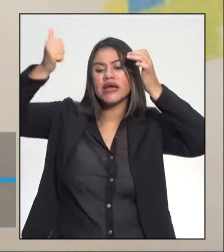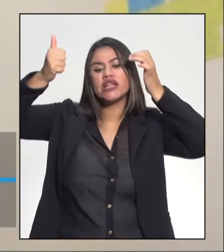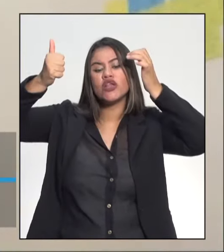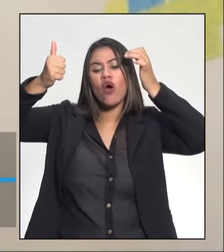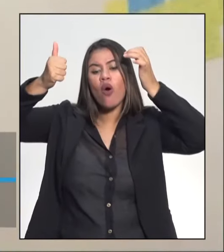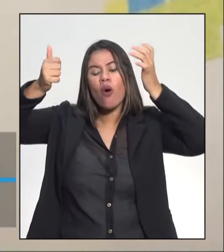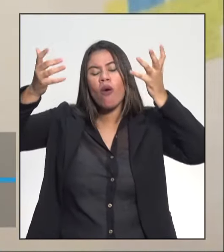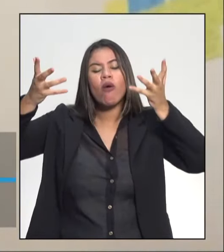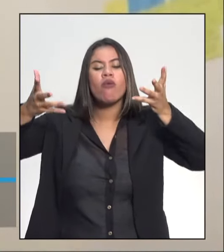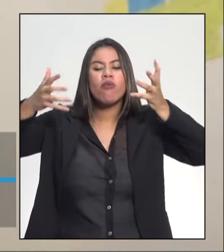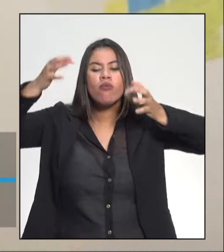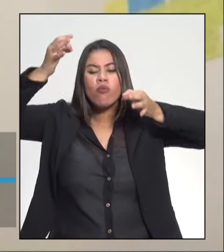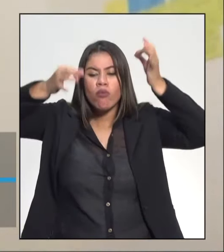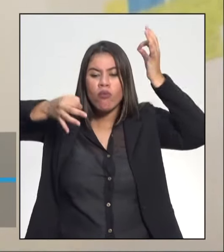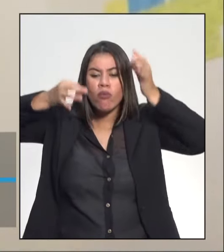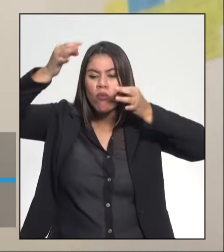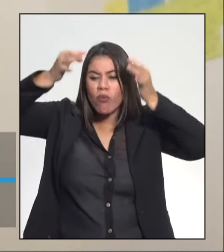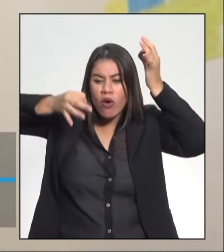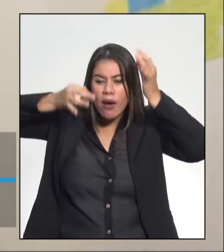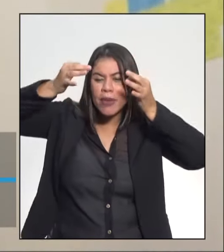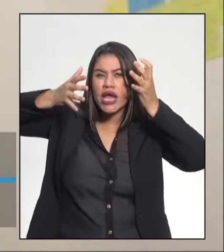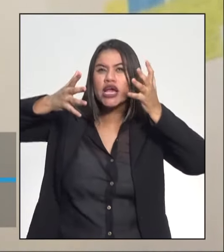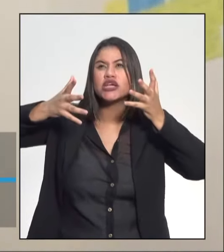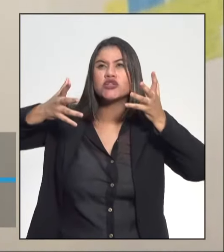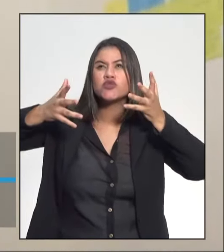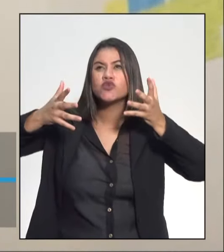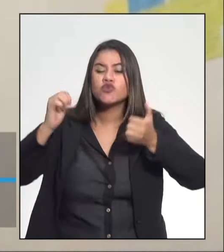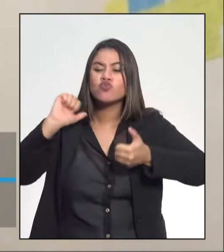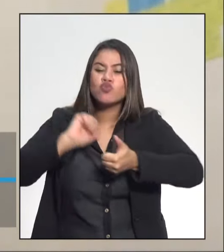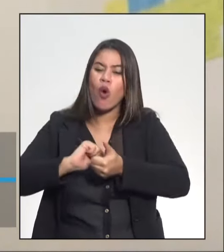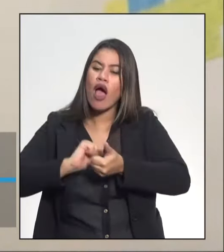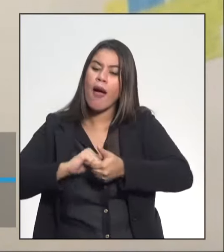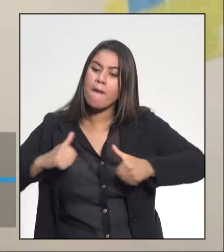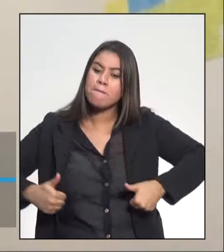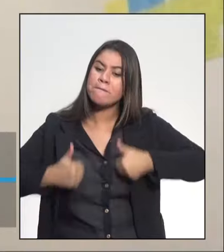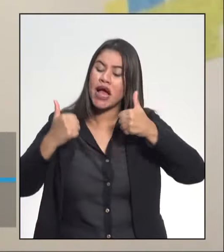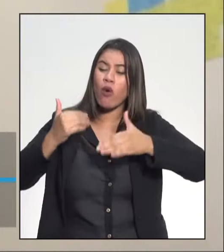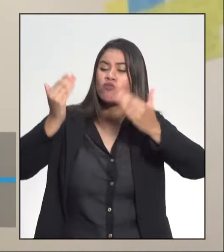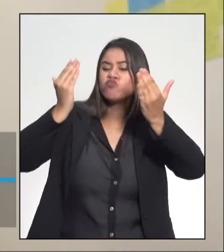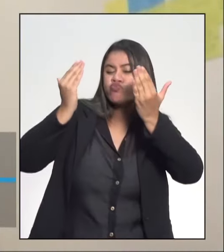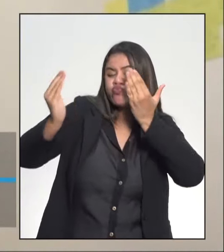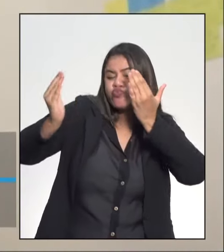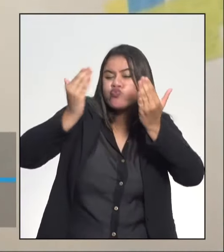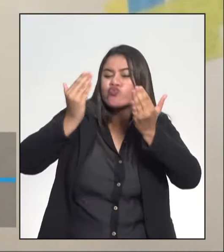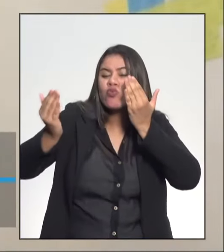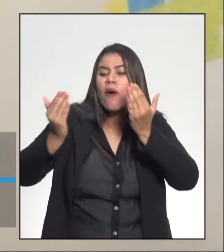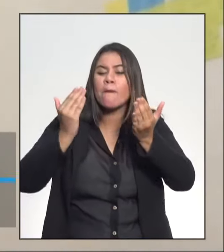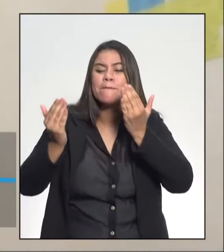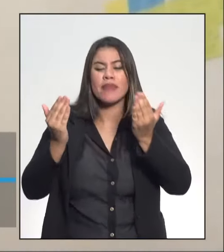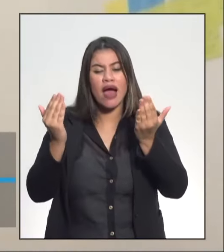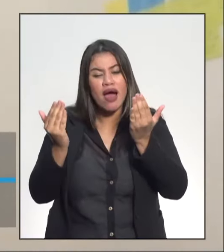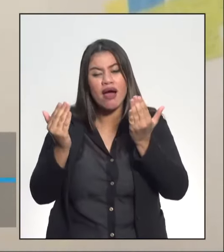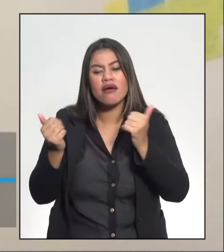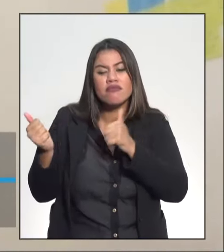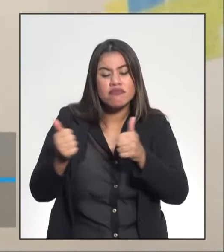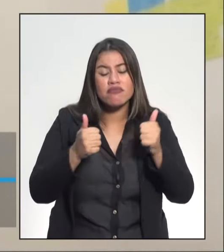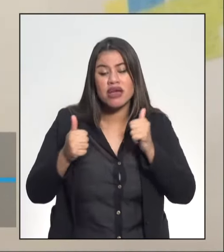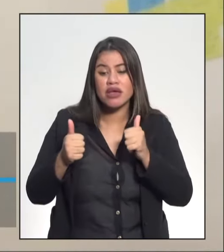qualitativos e consigo discernir muito melhor essas ideias. Se eu não tenho essa informação,